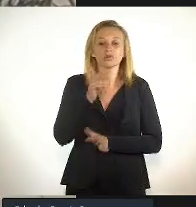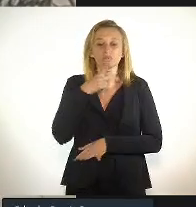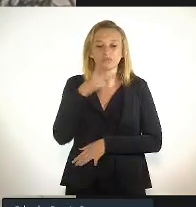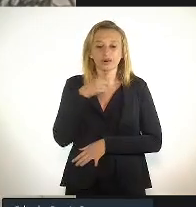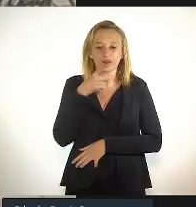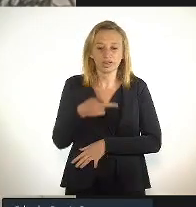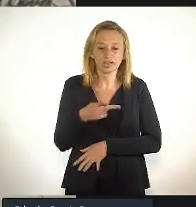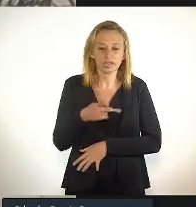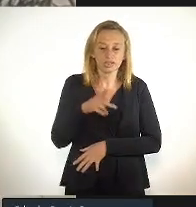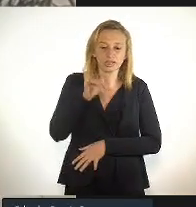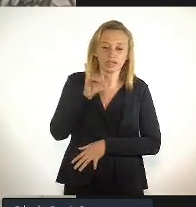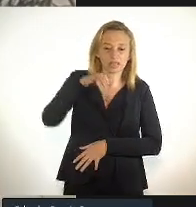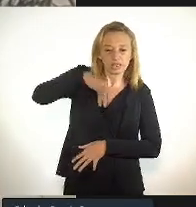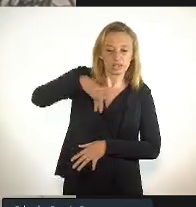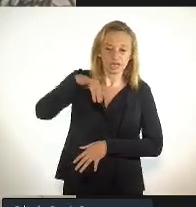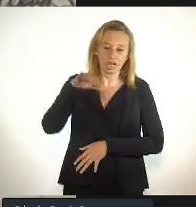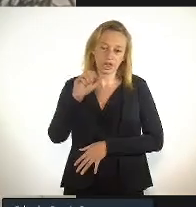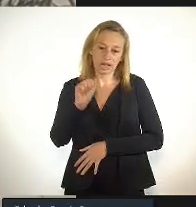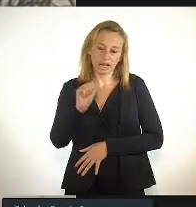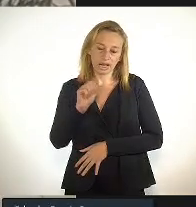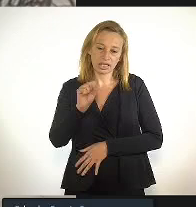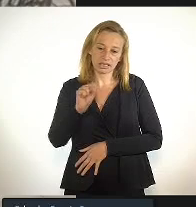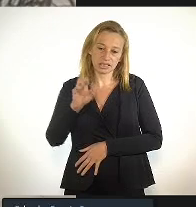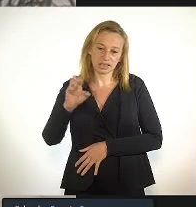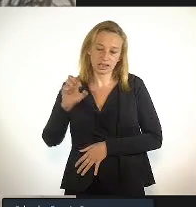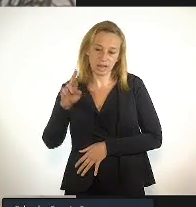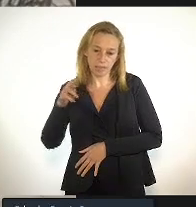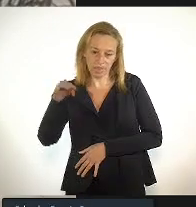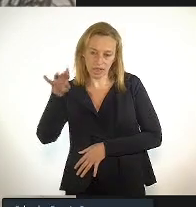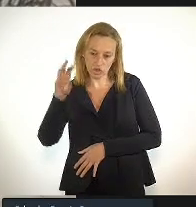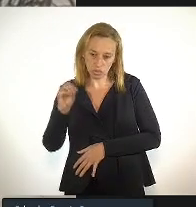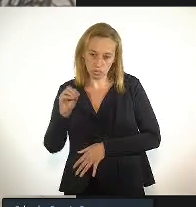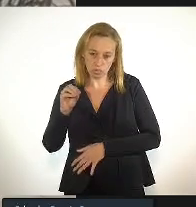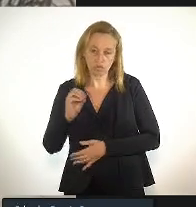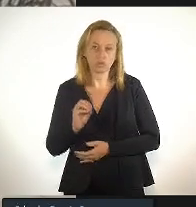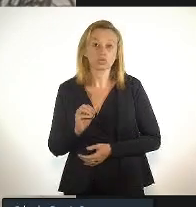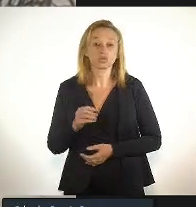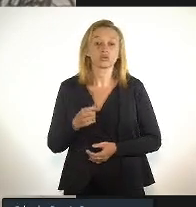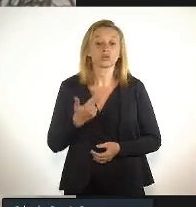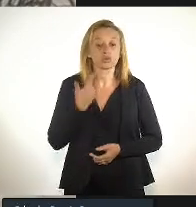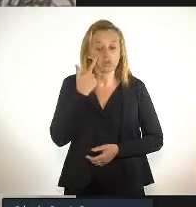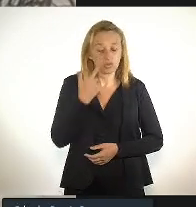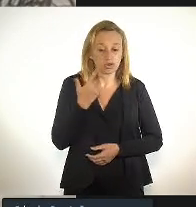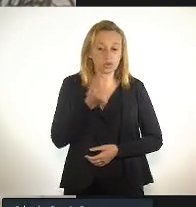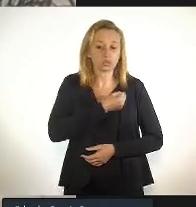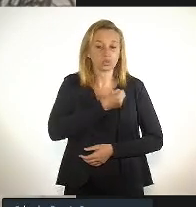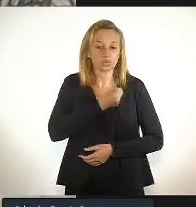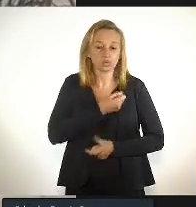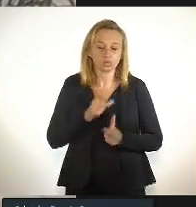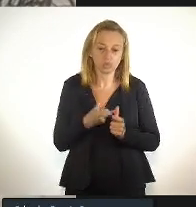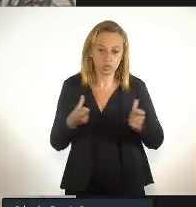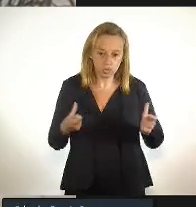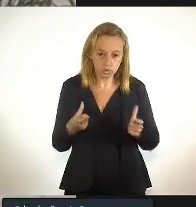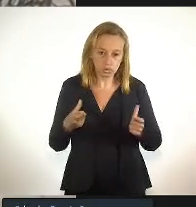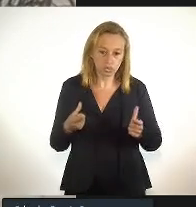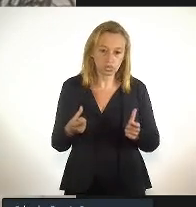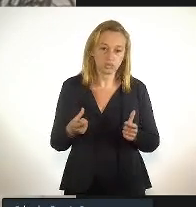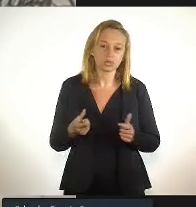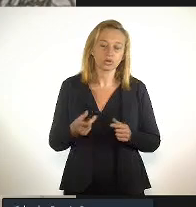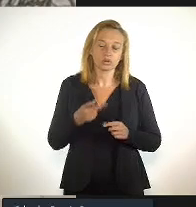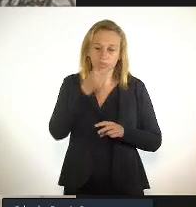do encarceramento em massa, podemos notar que o grande número de